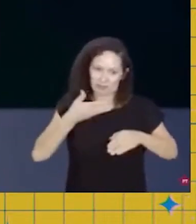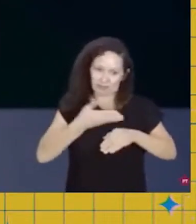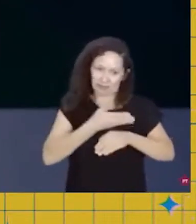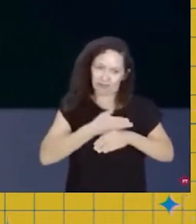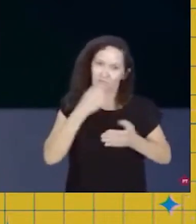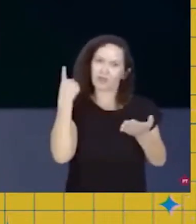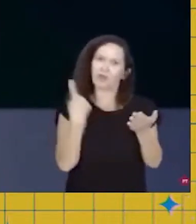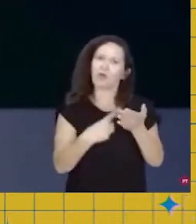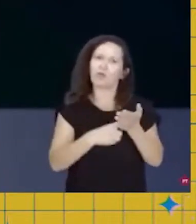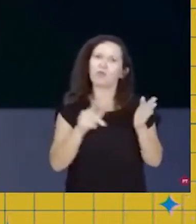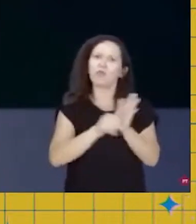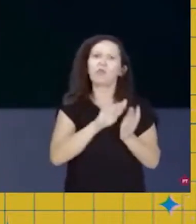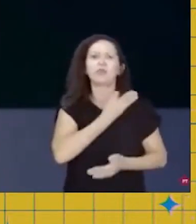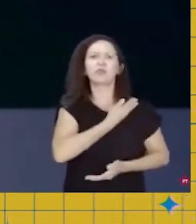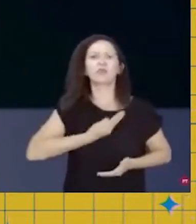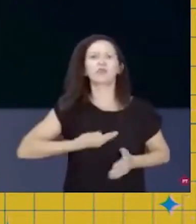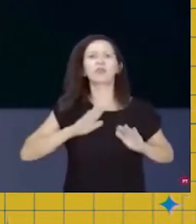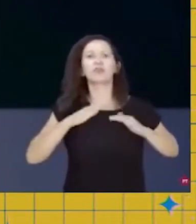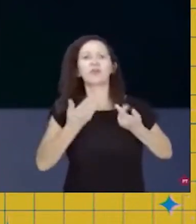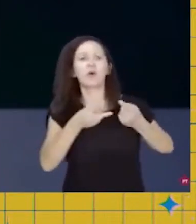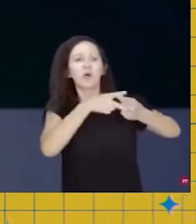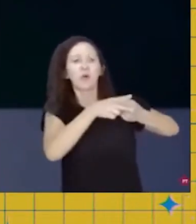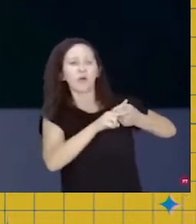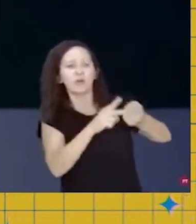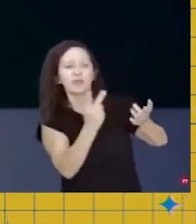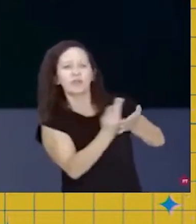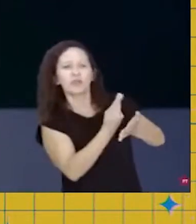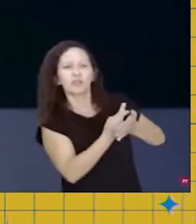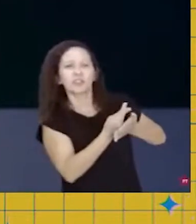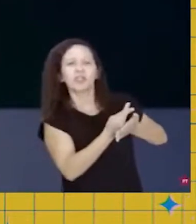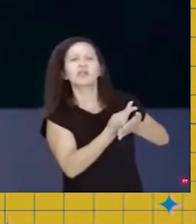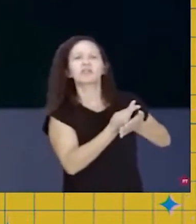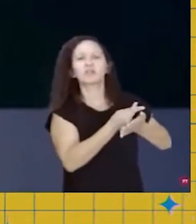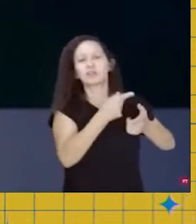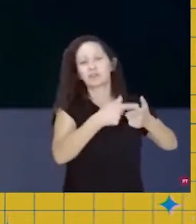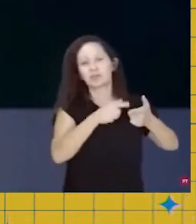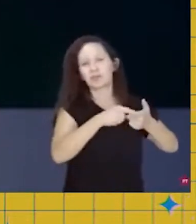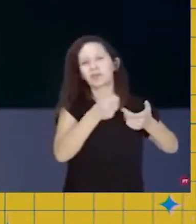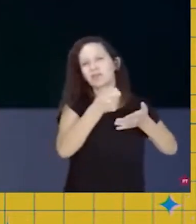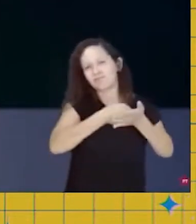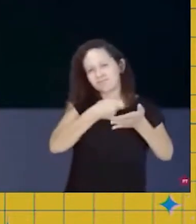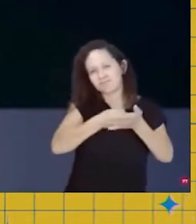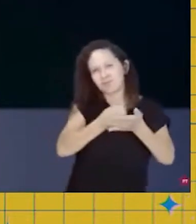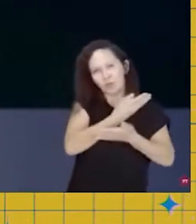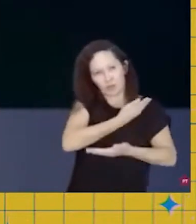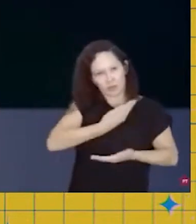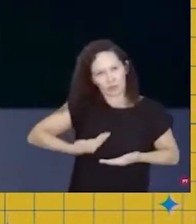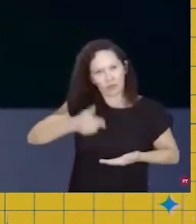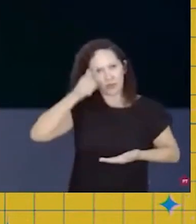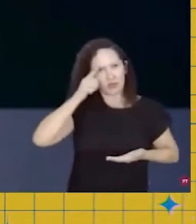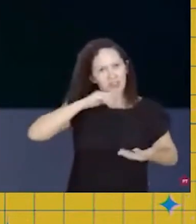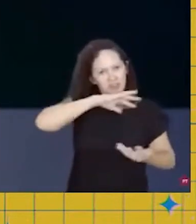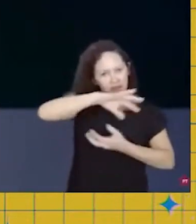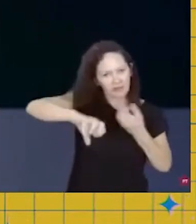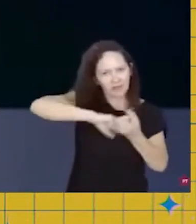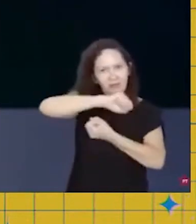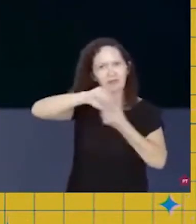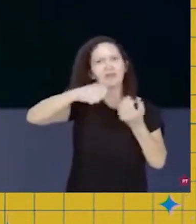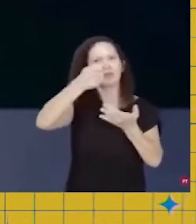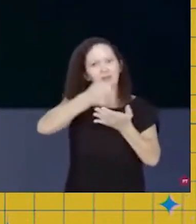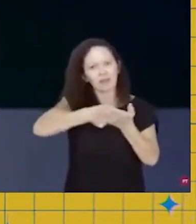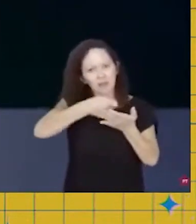de corrigir as distorções das contas públicas de garantir sustentabilidade das contas públicas